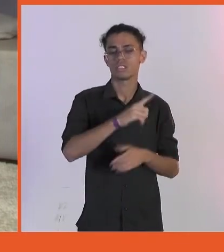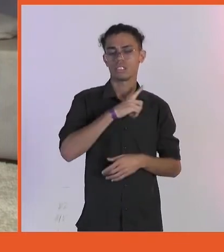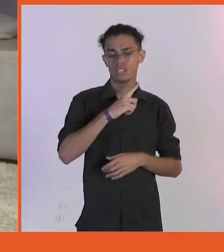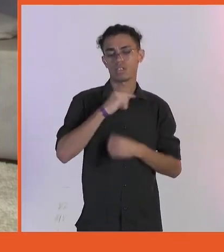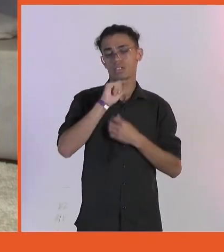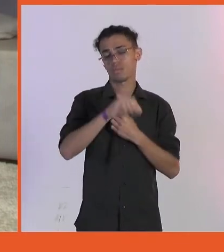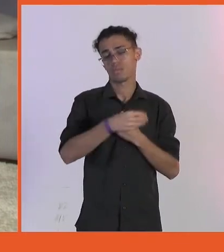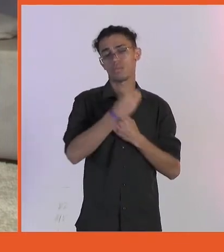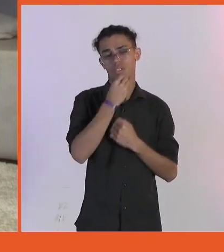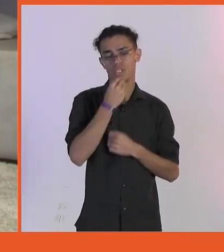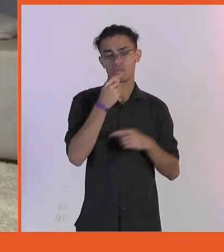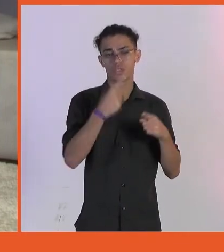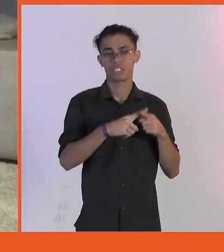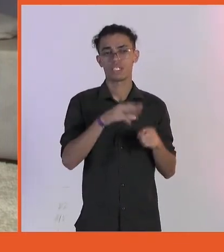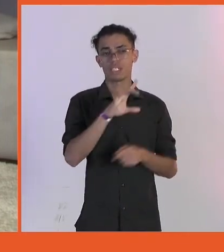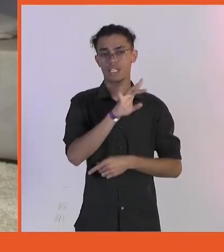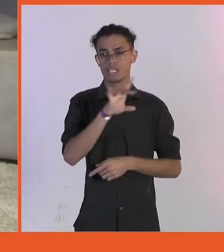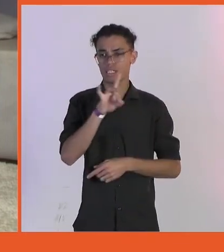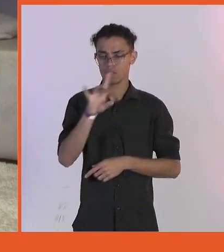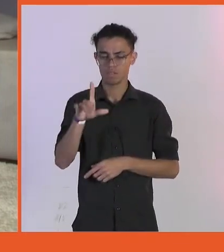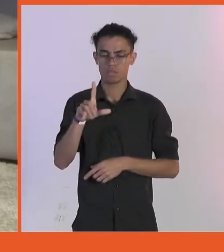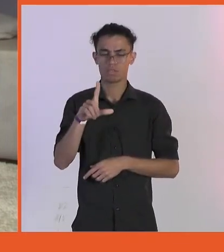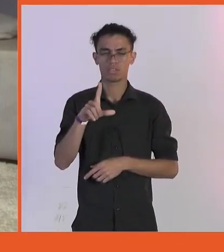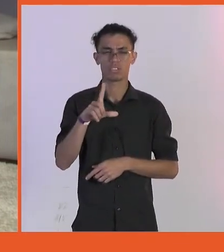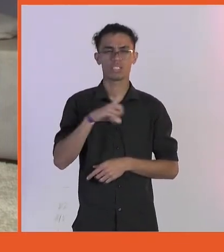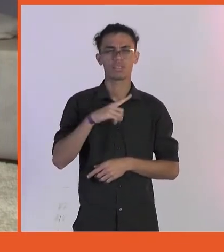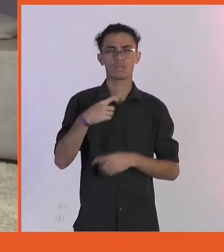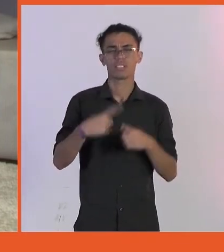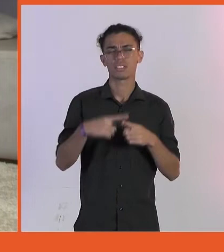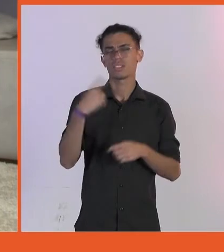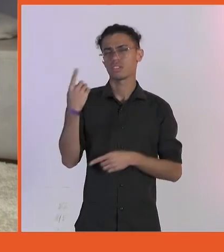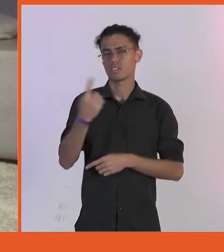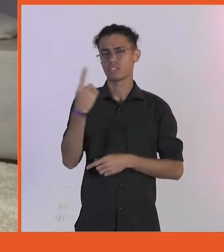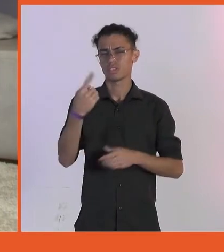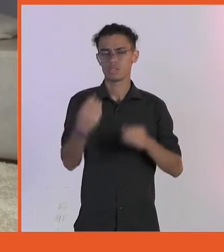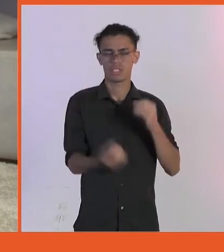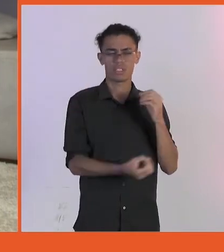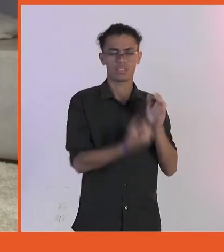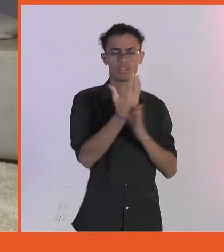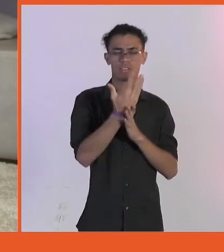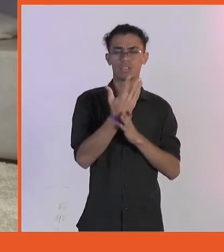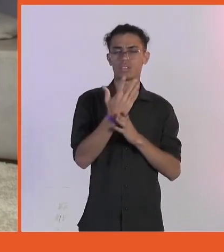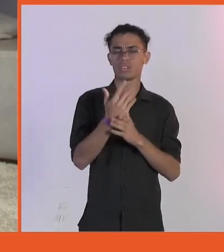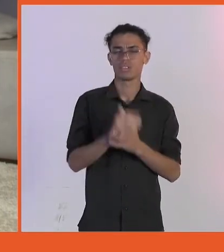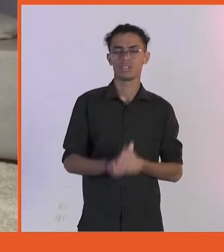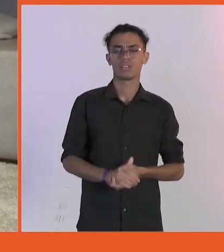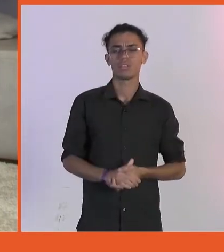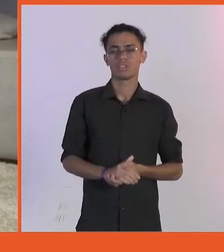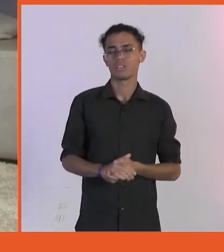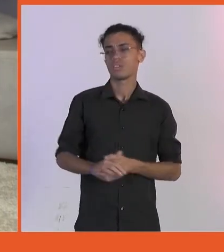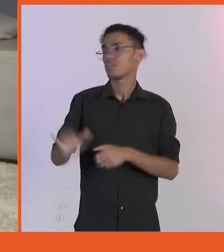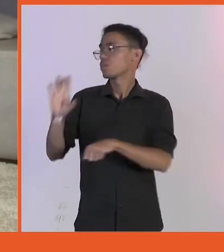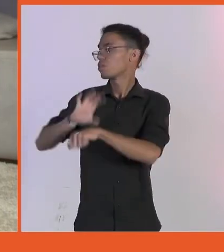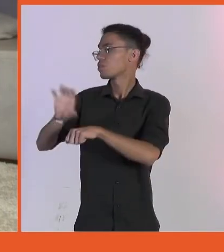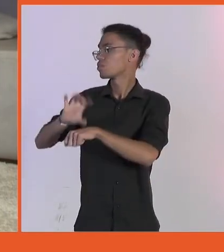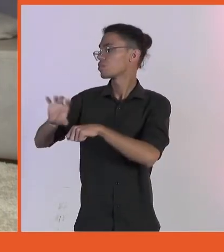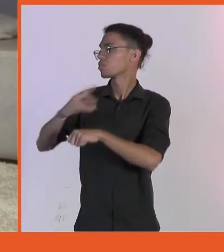benefício, porque cada um cuida de uma coisa. Acho que o criador sozinho é uma rotina mais complicada. Ah, eu faço tudo sozinho.